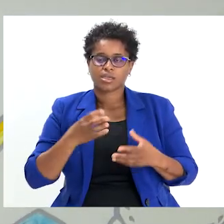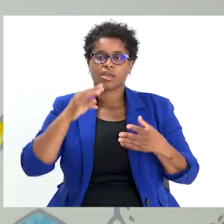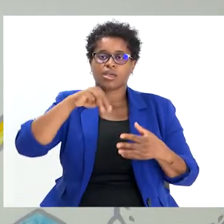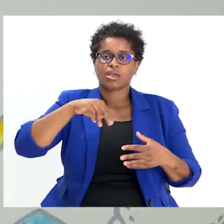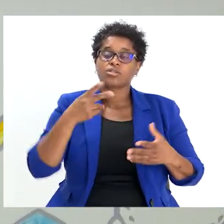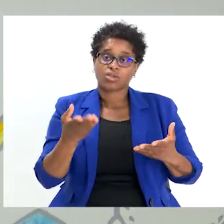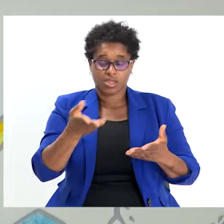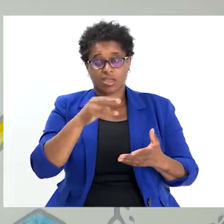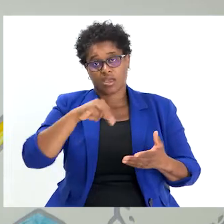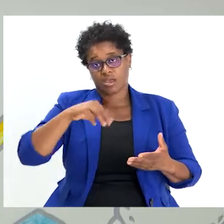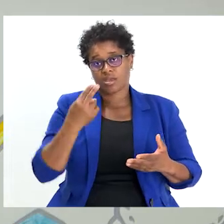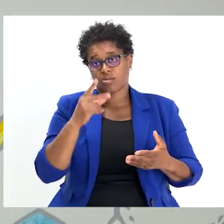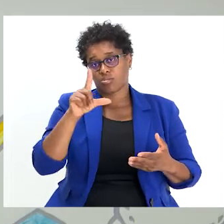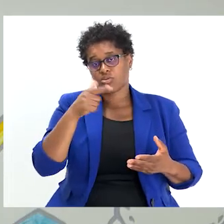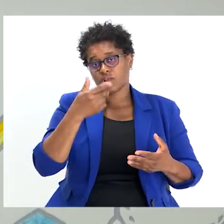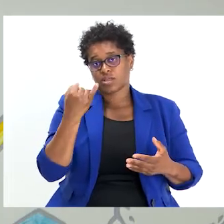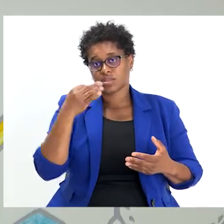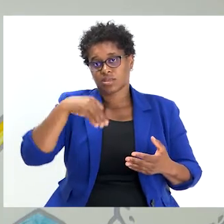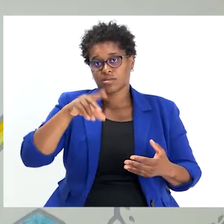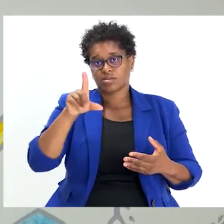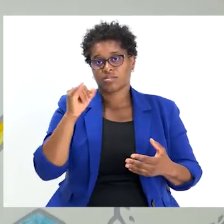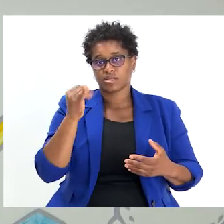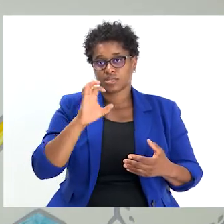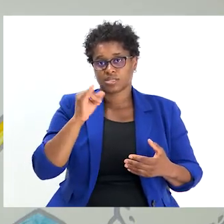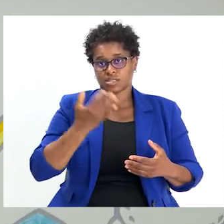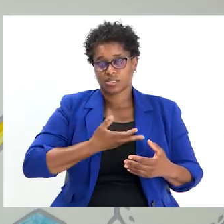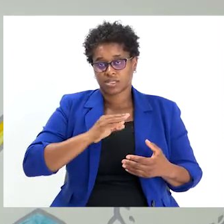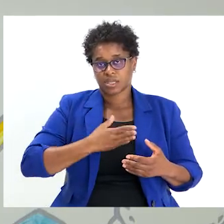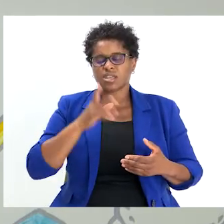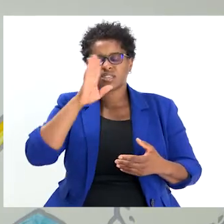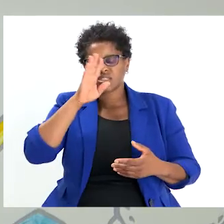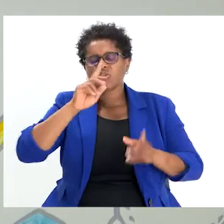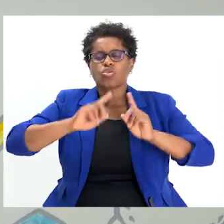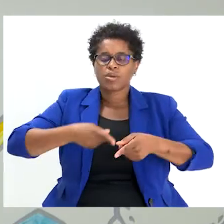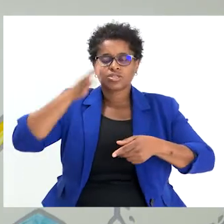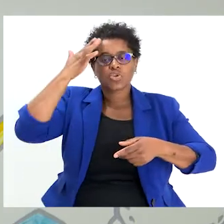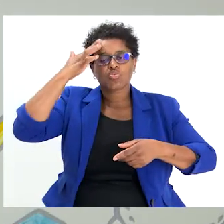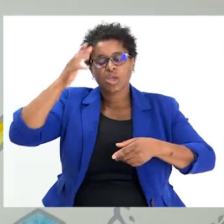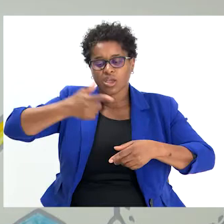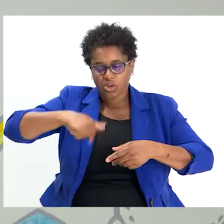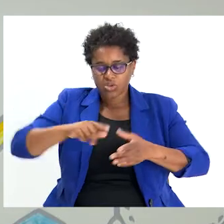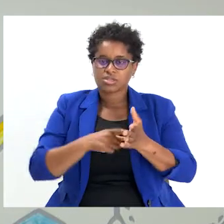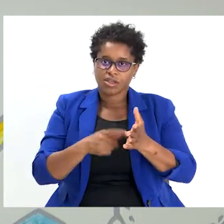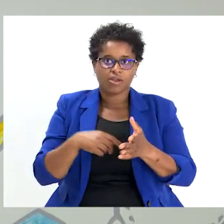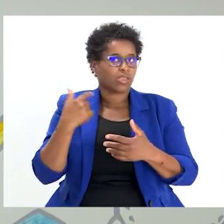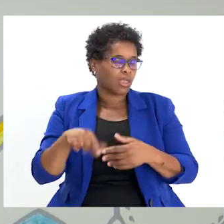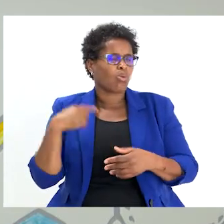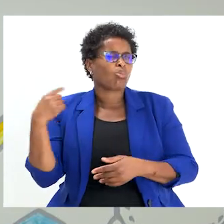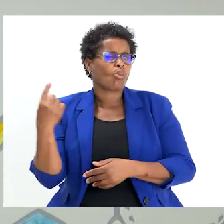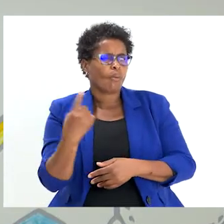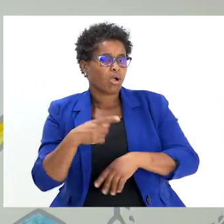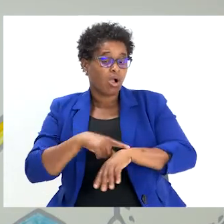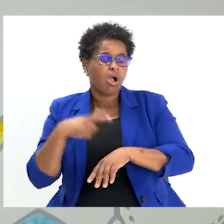Ou seja, se começarmos a enumerar as nossas necessidades, vamos levar horas, né? Temos necessidade